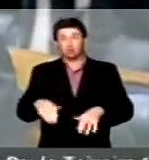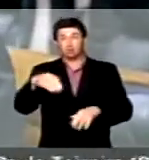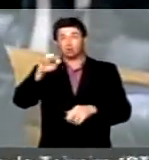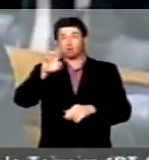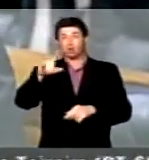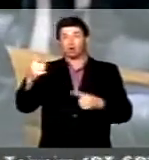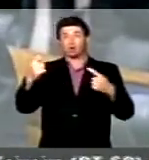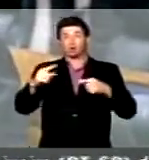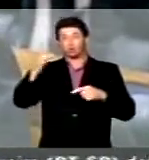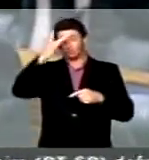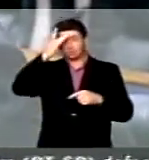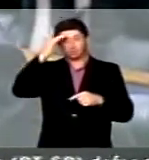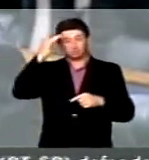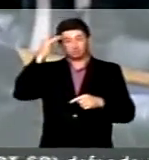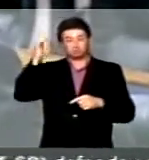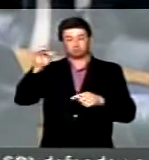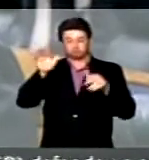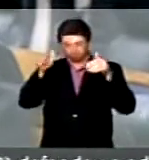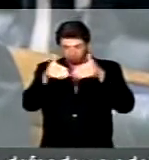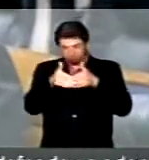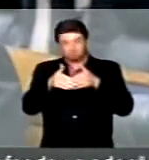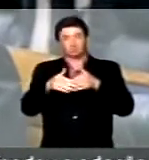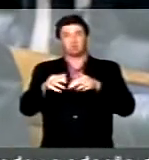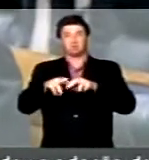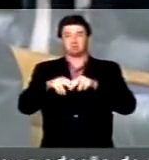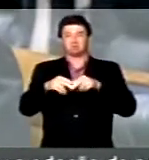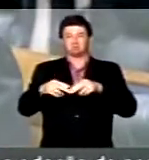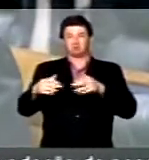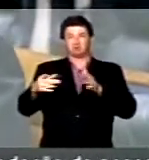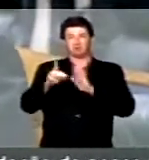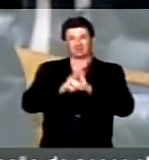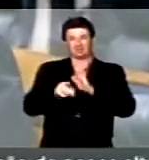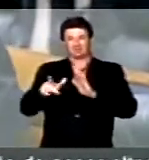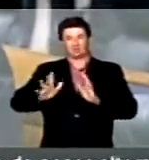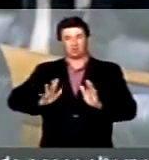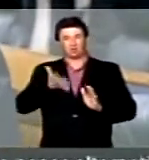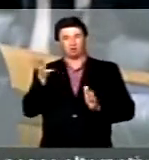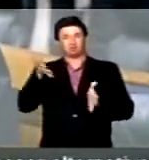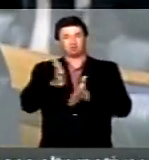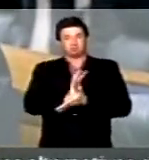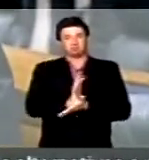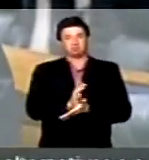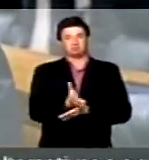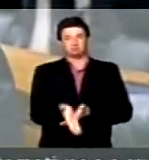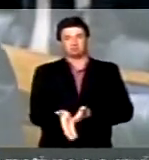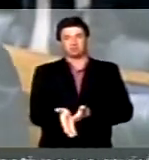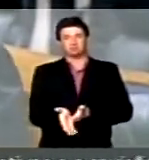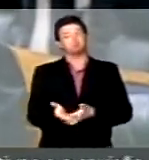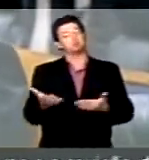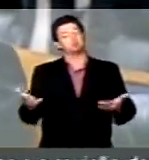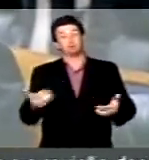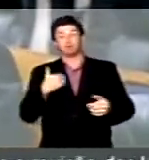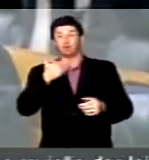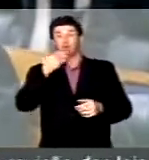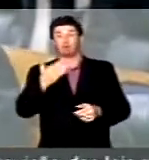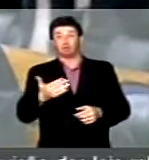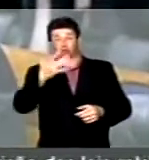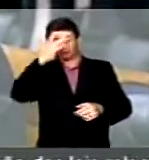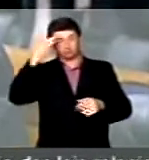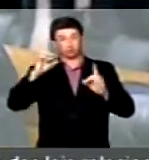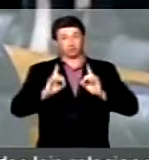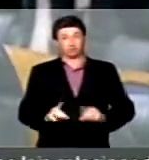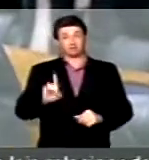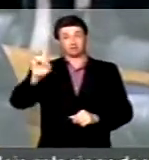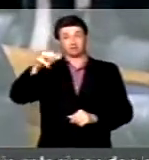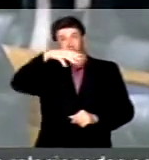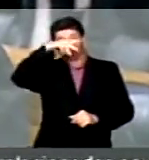morais àqueles que são submetidos a um decreto discriminatório como esse. Então, em nome dos deficientes